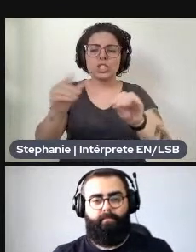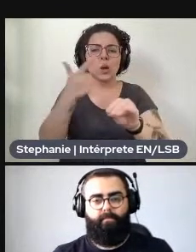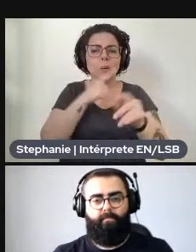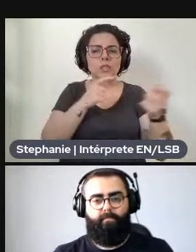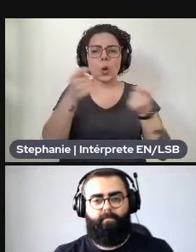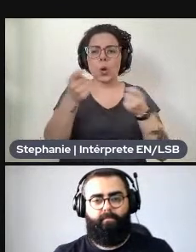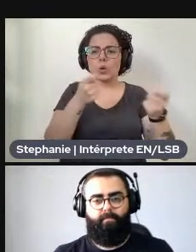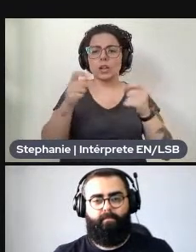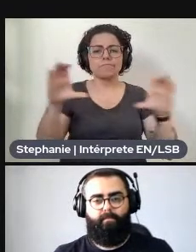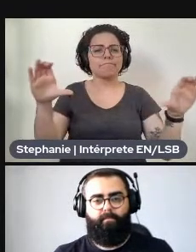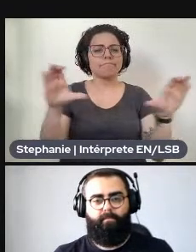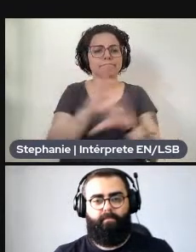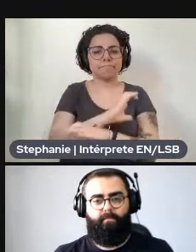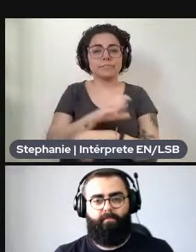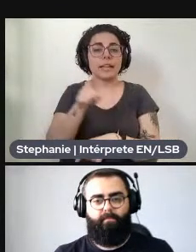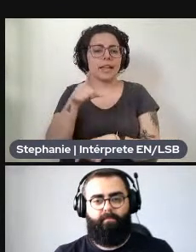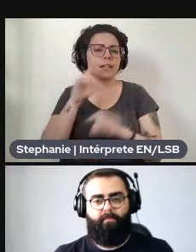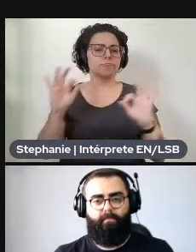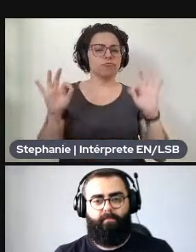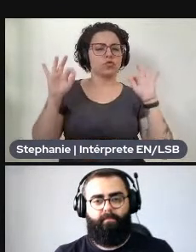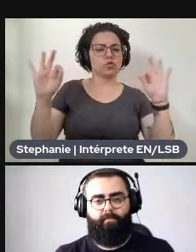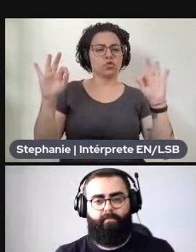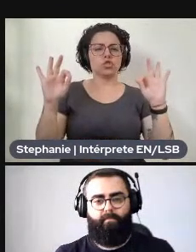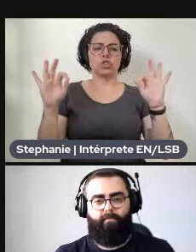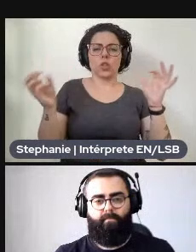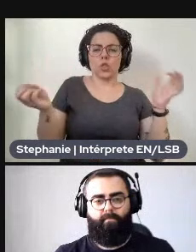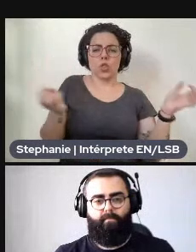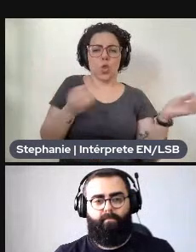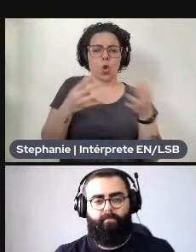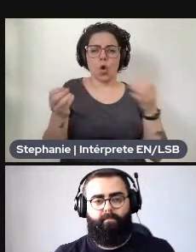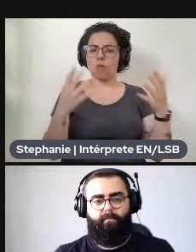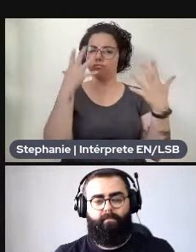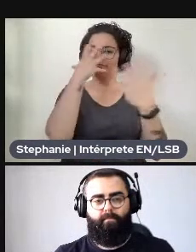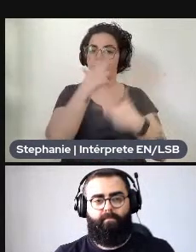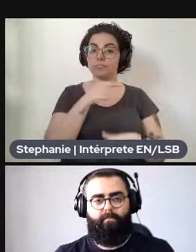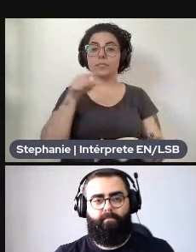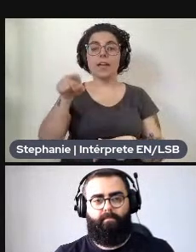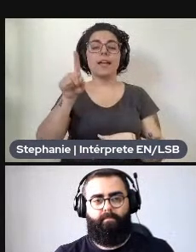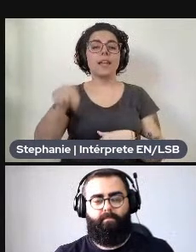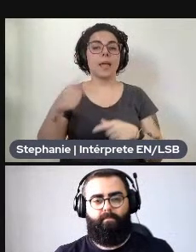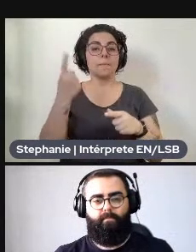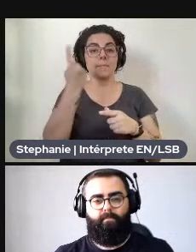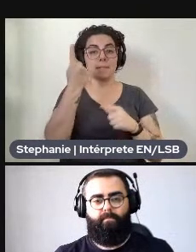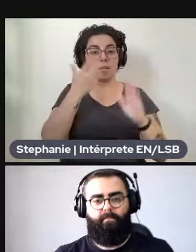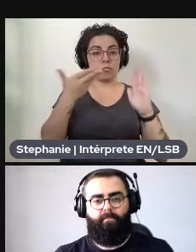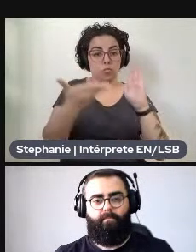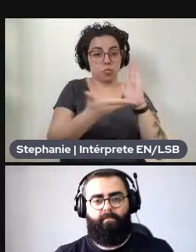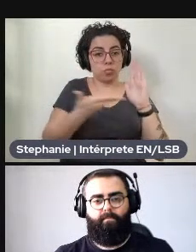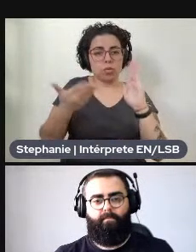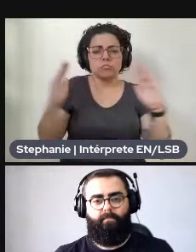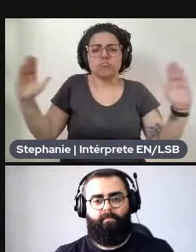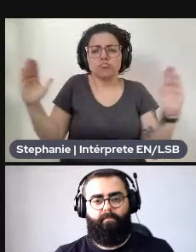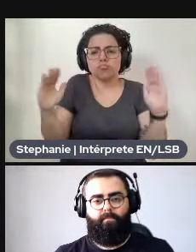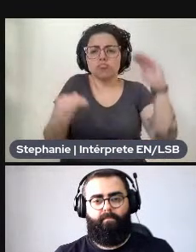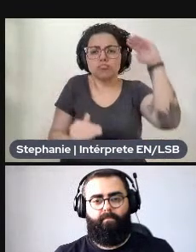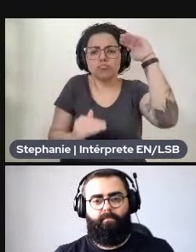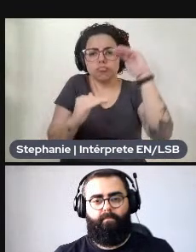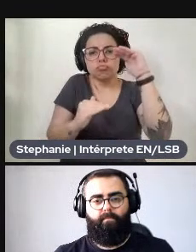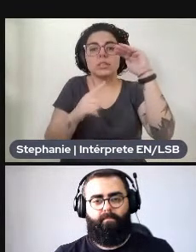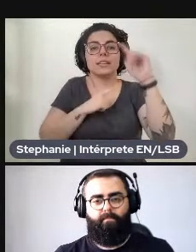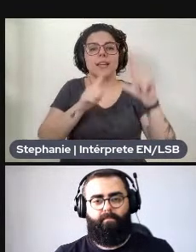do aparelho. Elegante e moderno, o Sensor Connect 2 é o primeiro esquentador compacto com frente em vidro